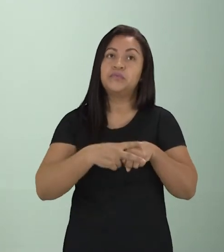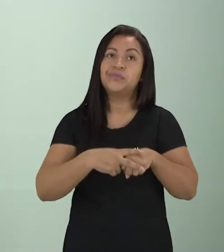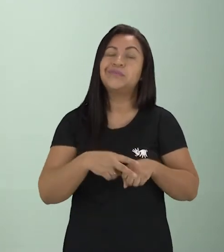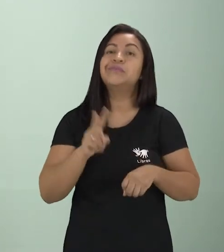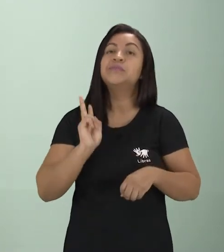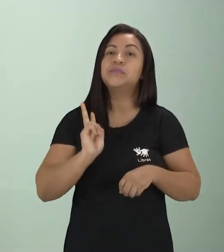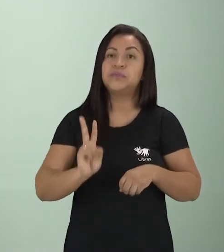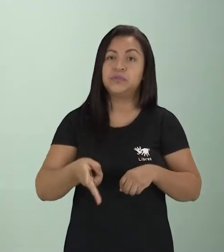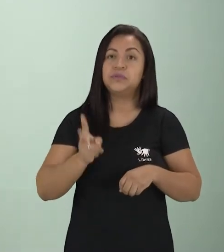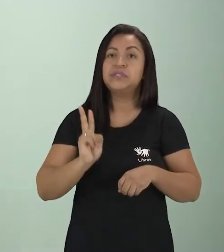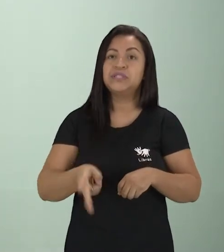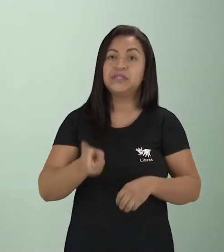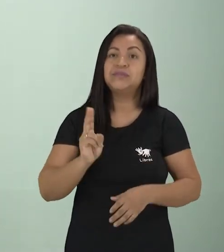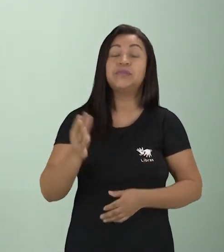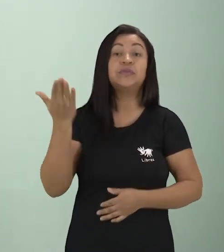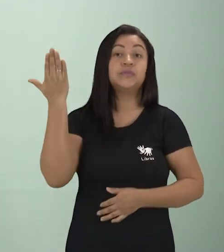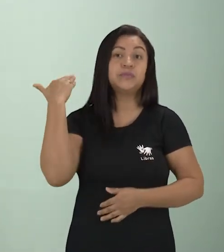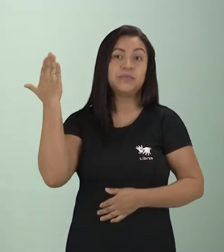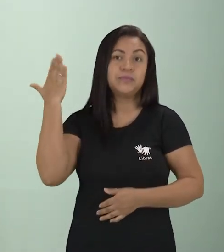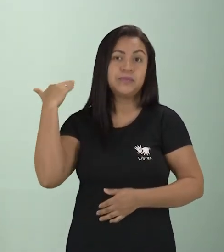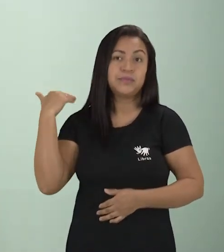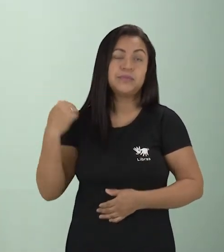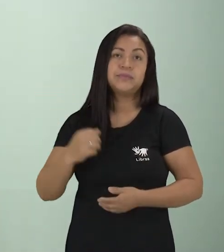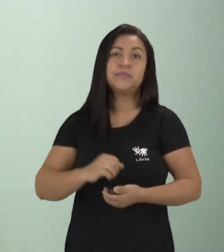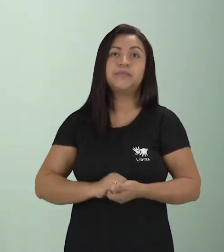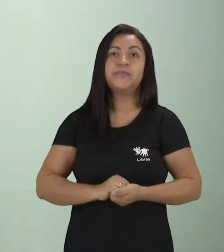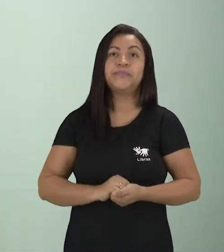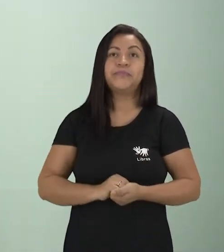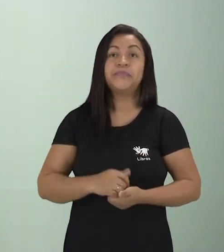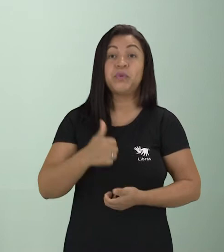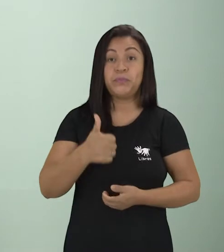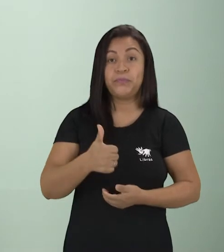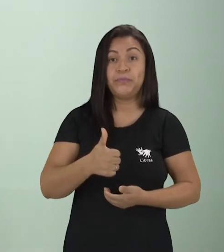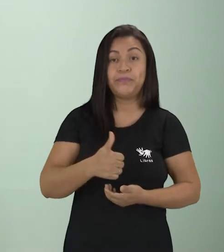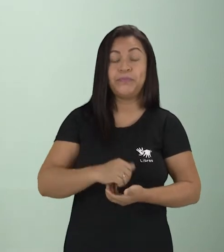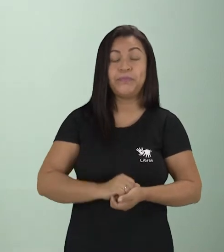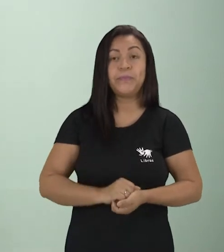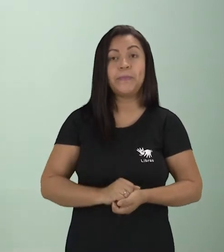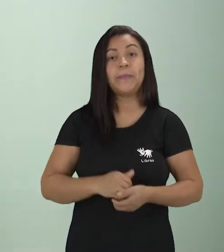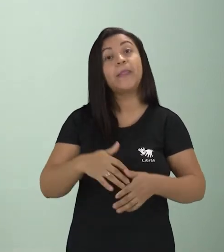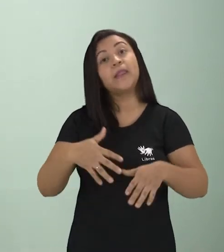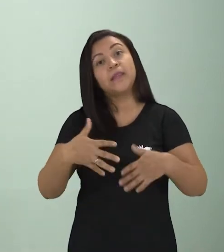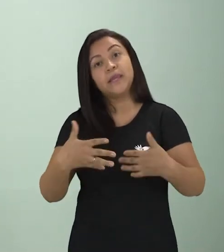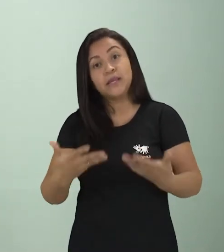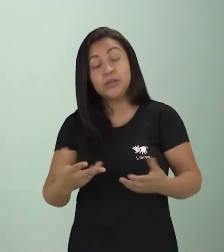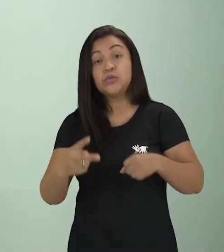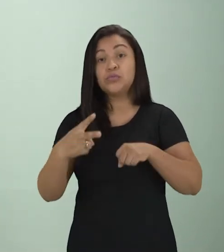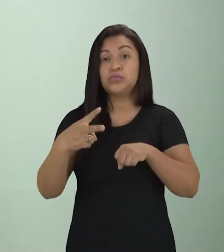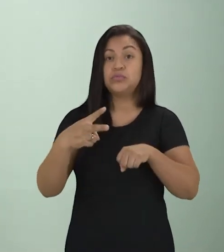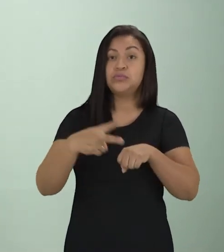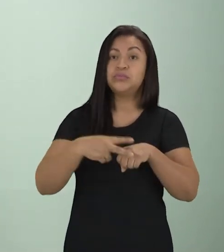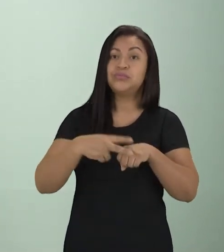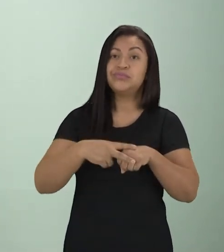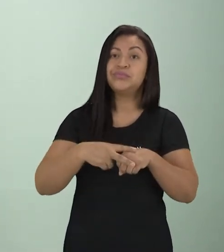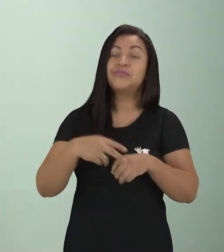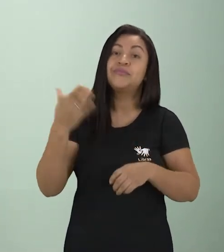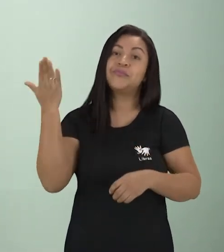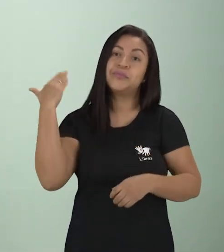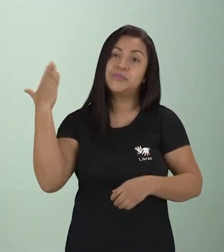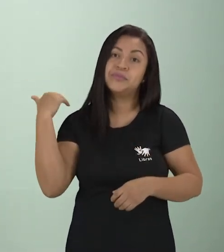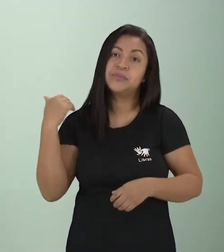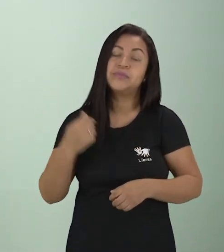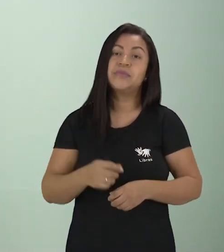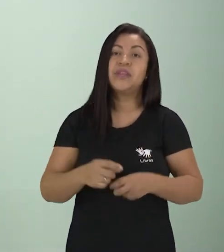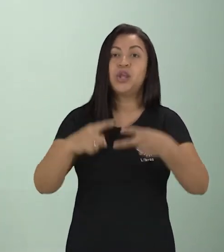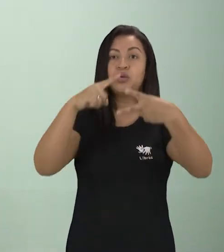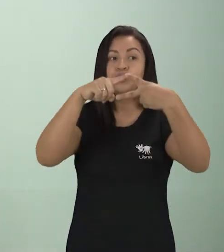vai estar no passado particípio. Tudo bem? Então, o passado particípio ele tem duas maneiras. Ele pode ser feito